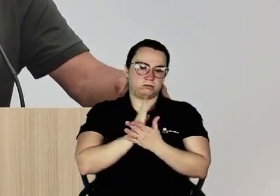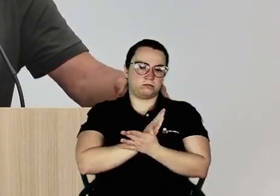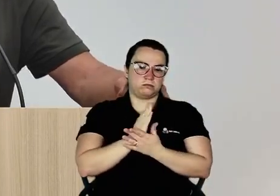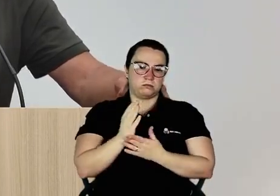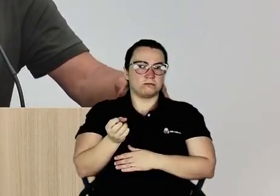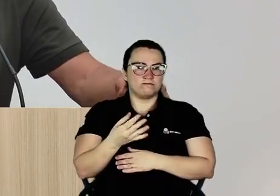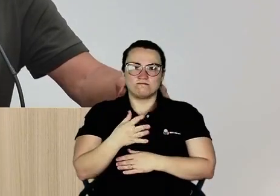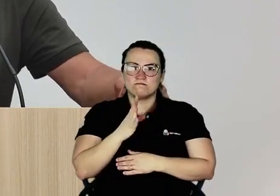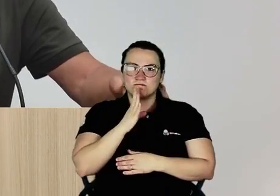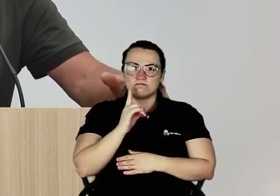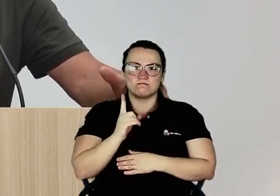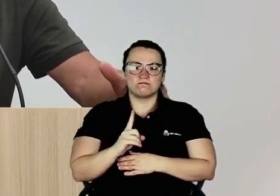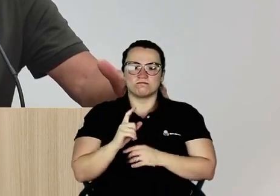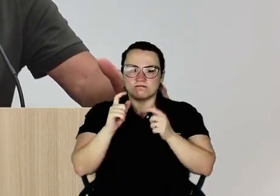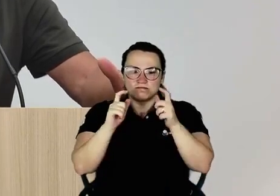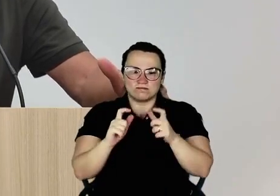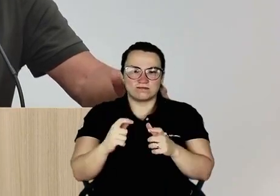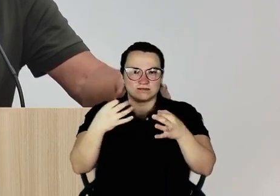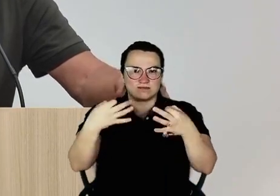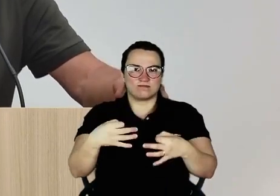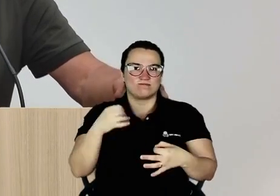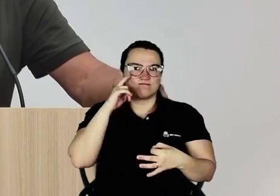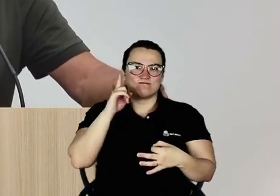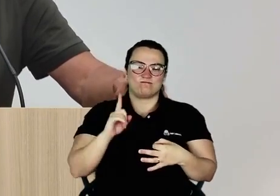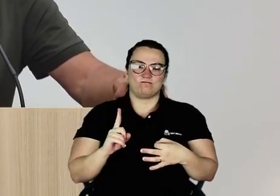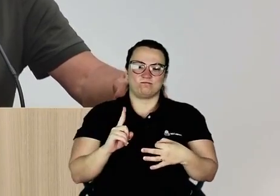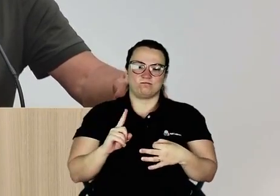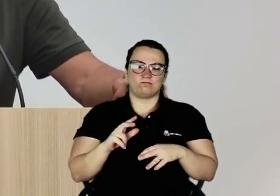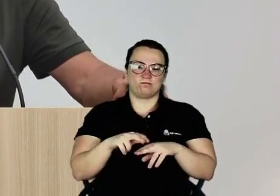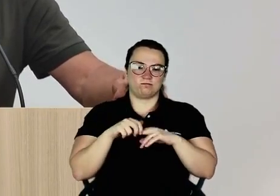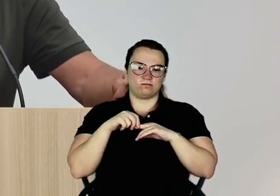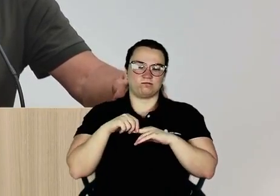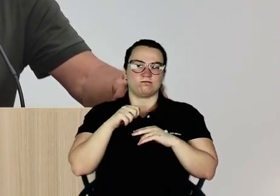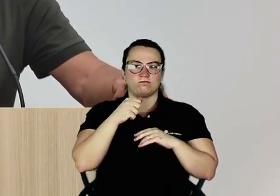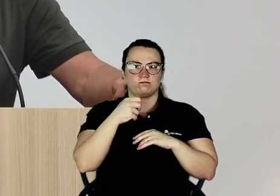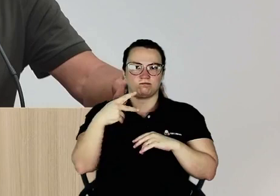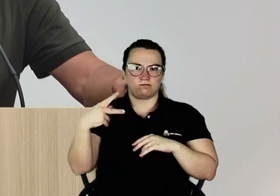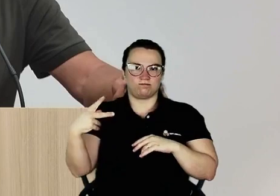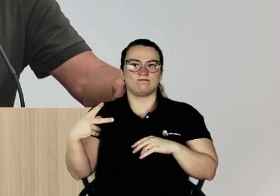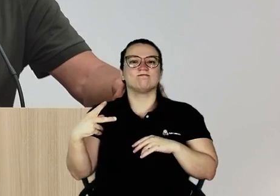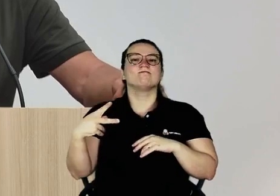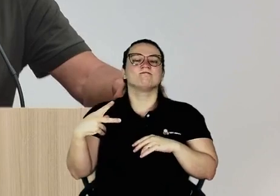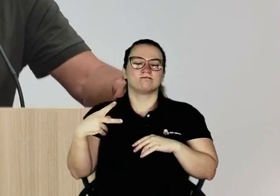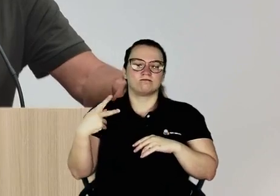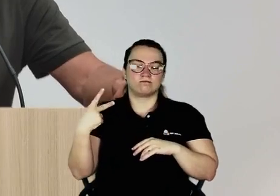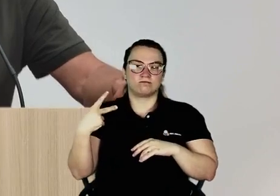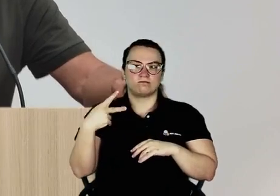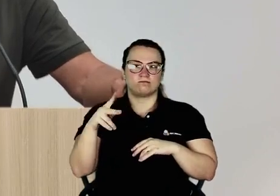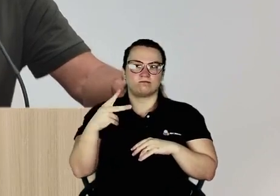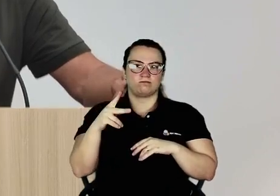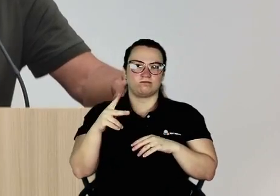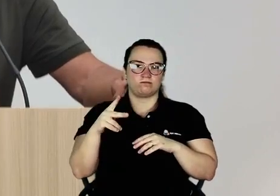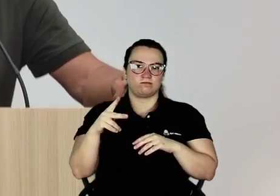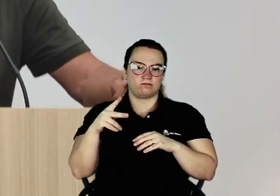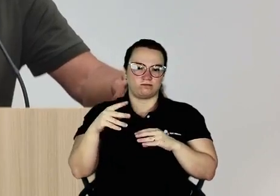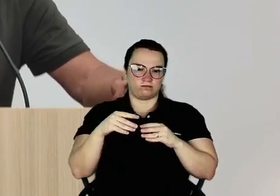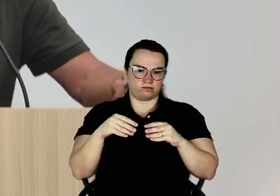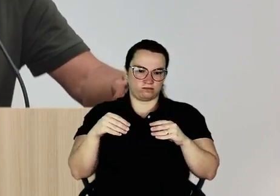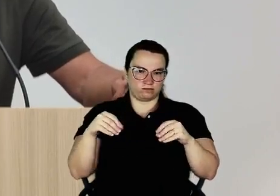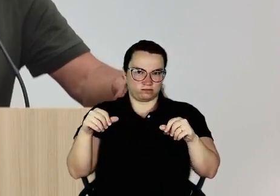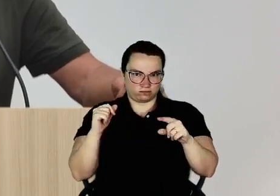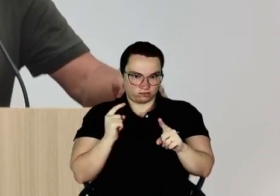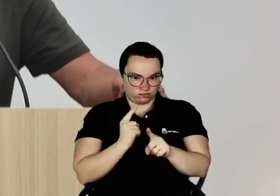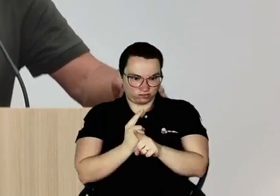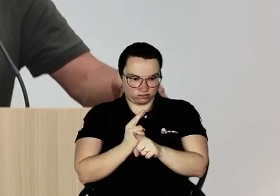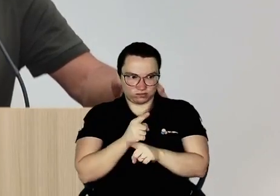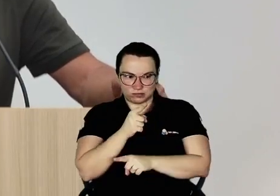ainda o lugar correto. Então, através desse aplicativo, né, a sua propriedade vai ser mais fácil localizada e,